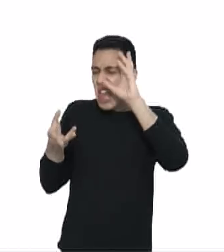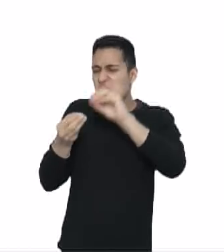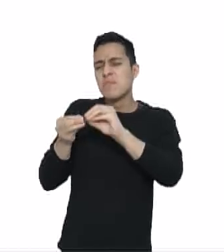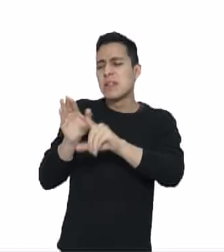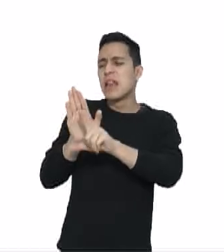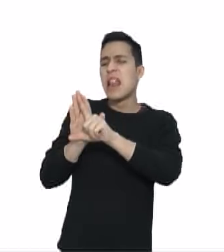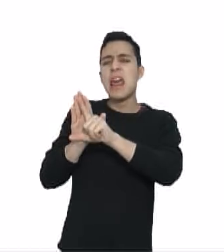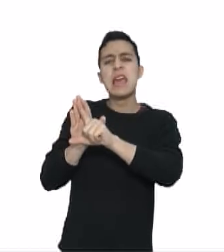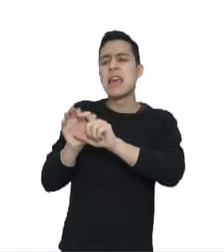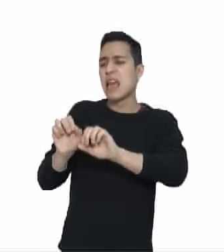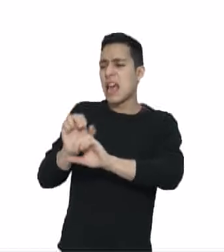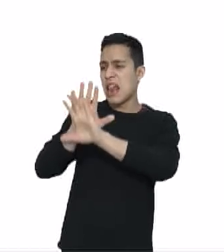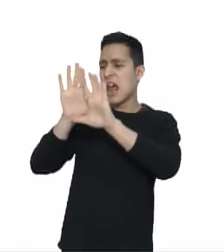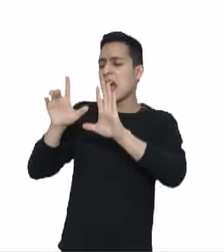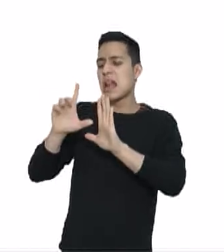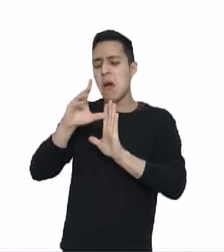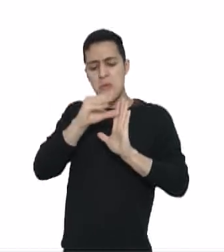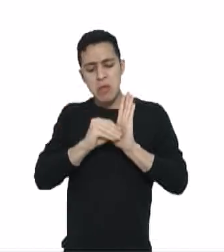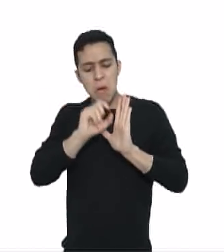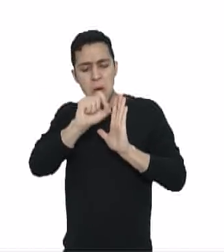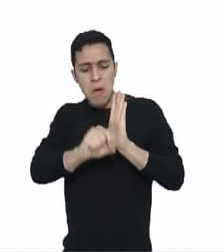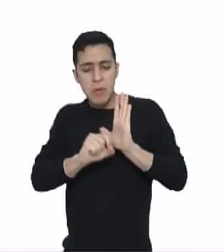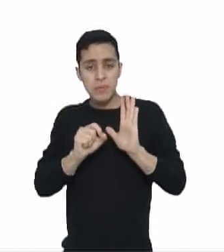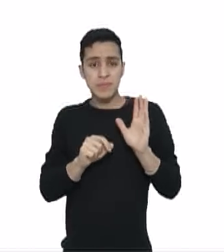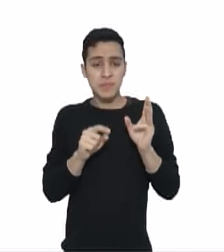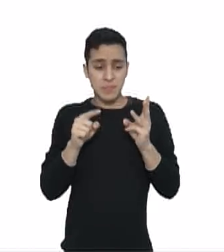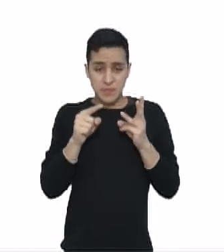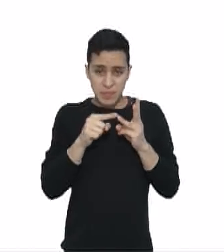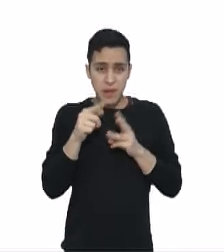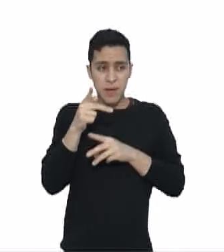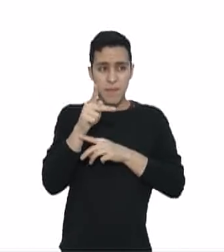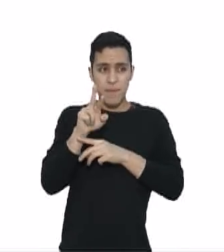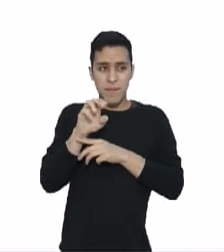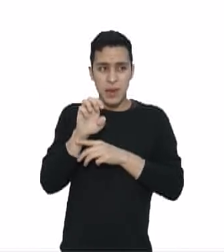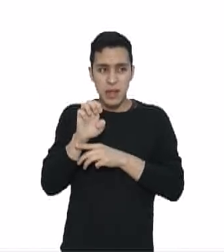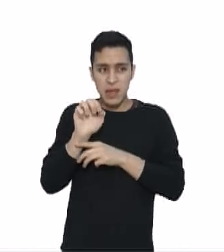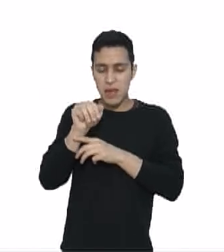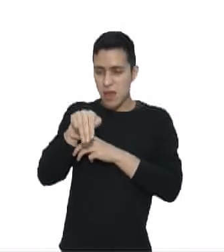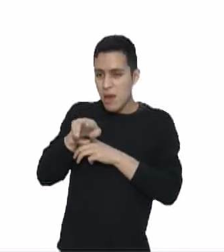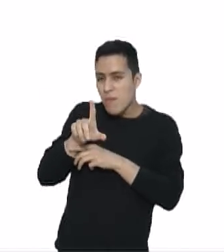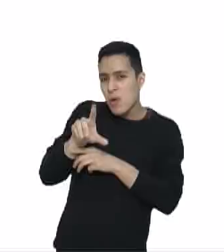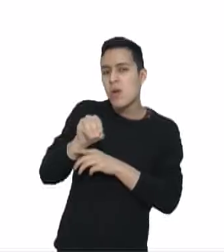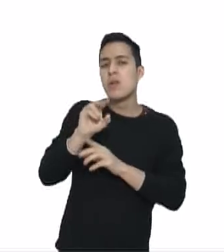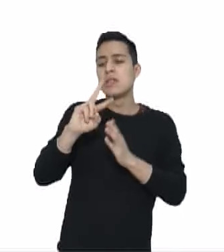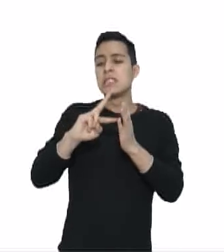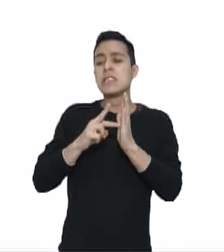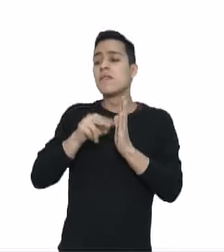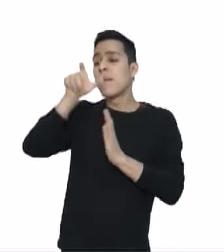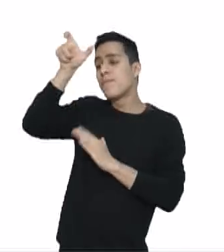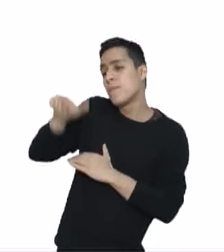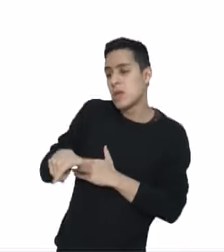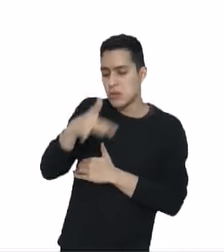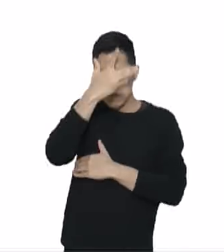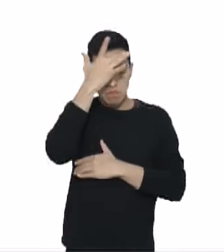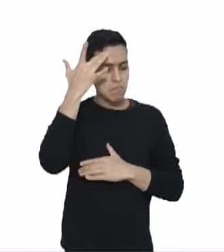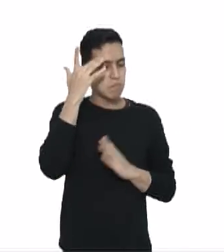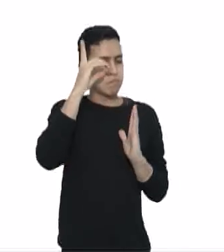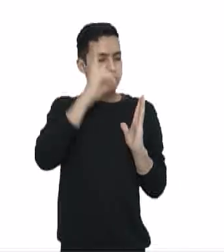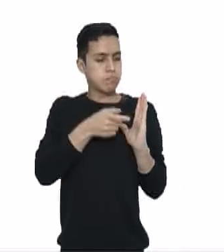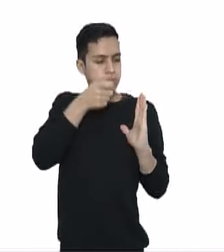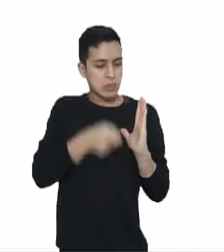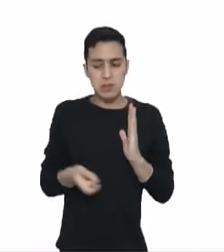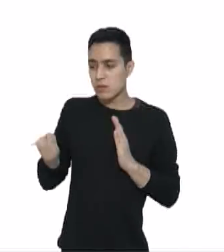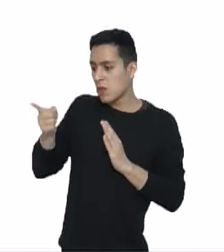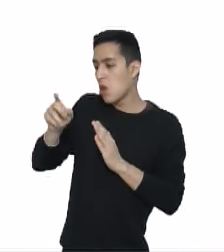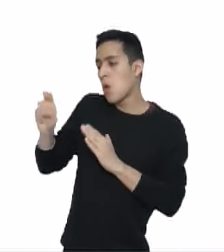resumida e clara o conteúdo da lei. E o preâmbulo indica a autoridade que a decreta e a autoridade que